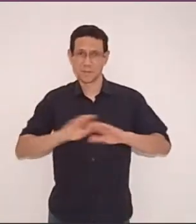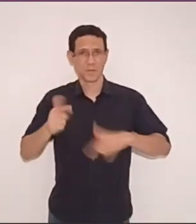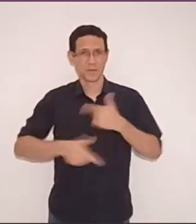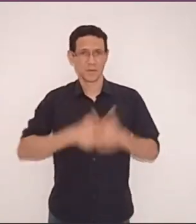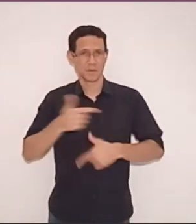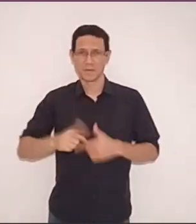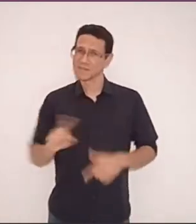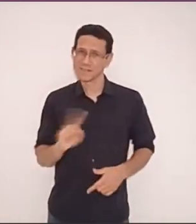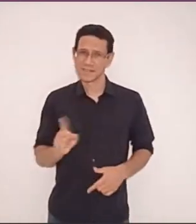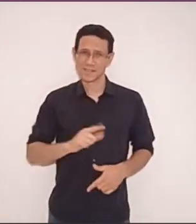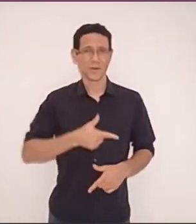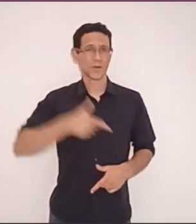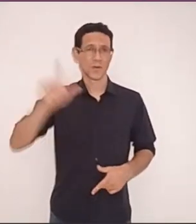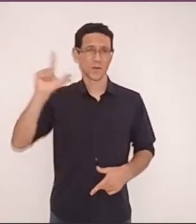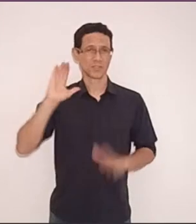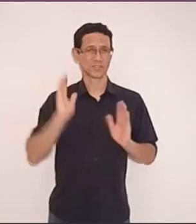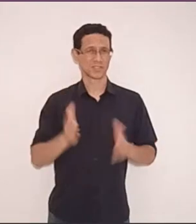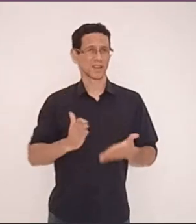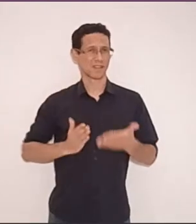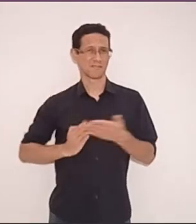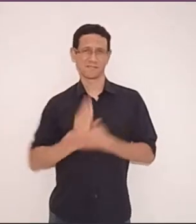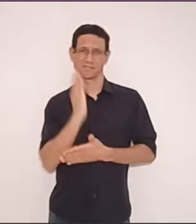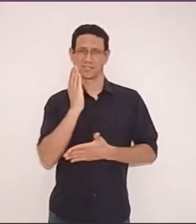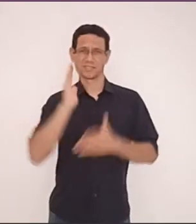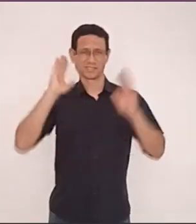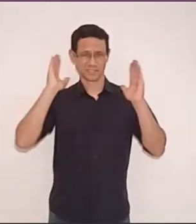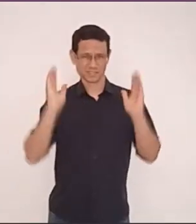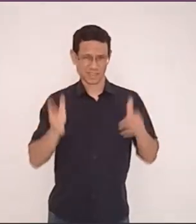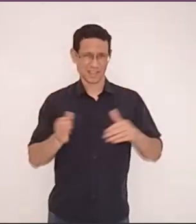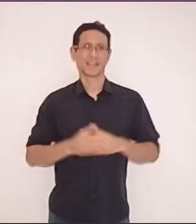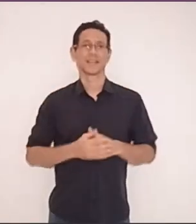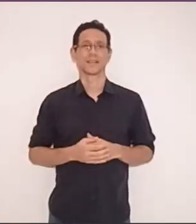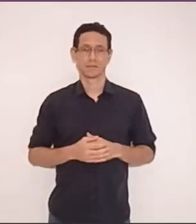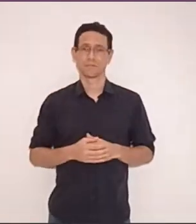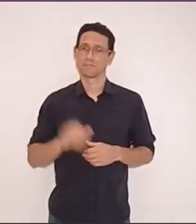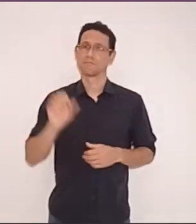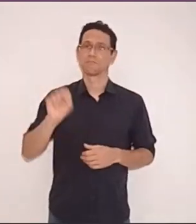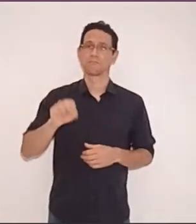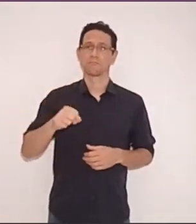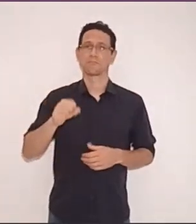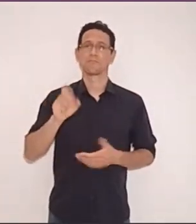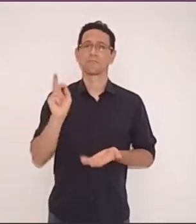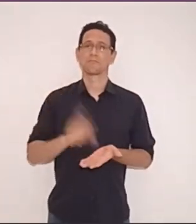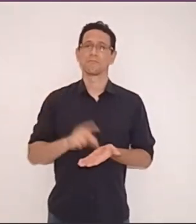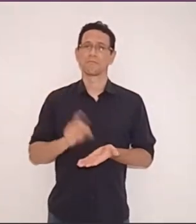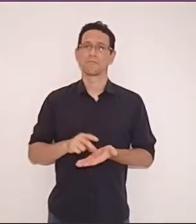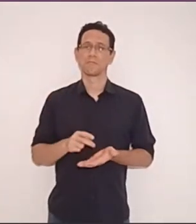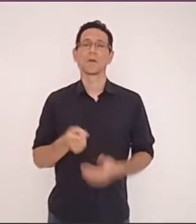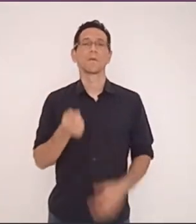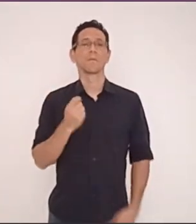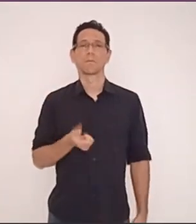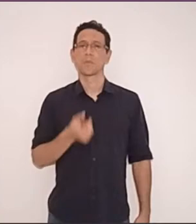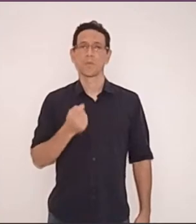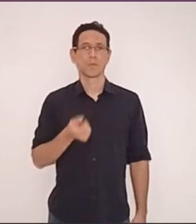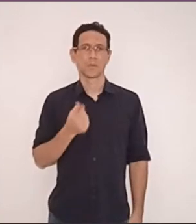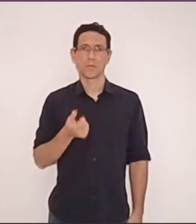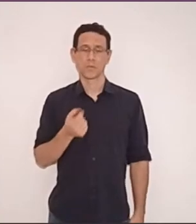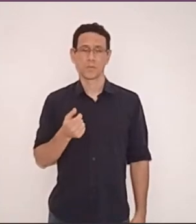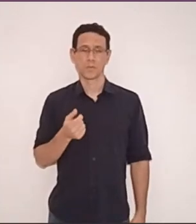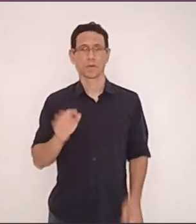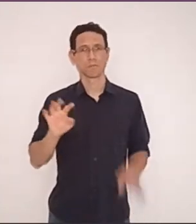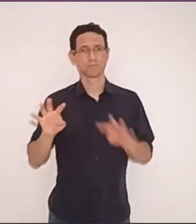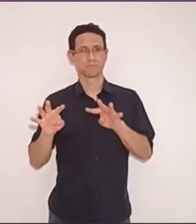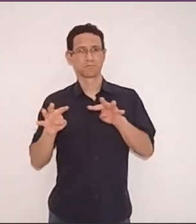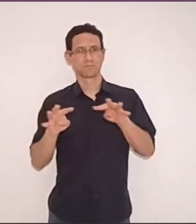você não é mais doméstica é algo que você superou na sua vida sim eu superei porém há pouquíssimas minúscula